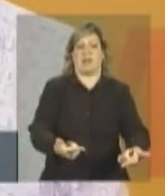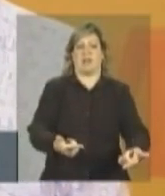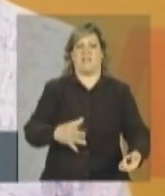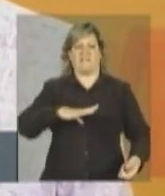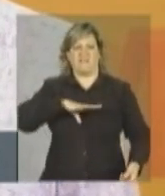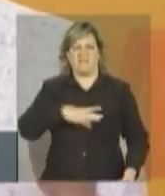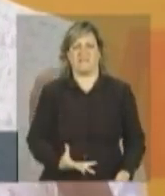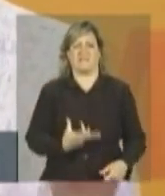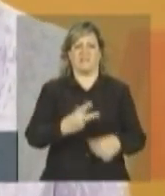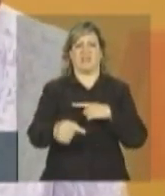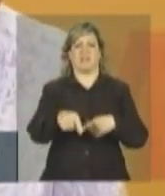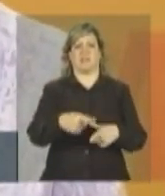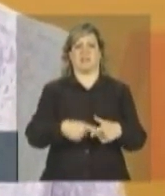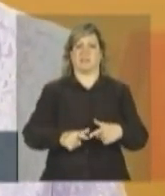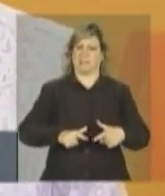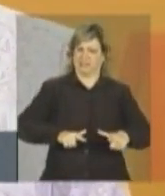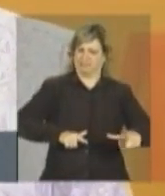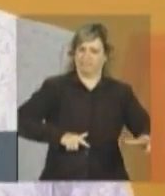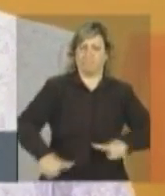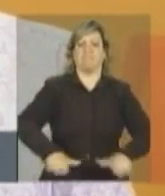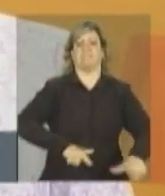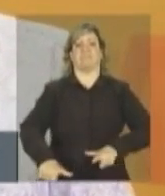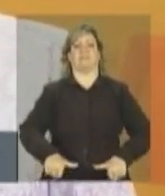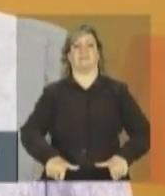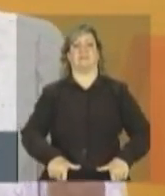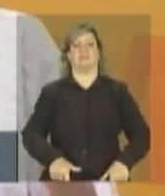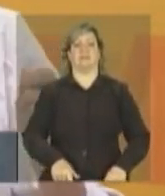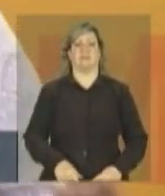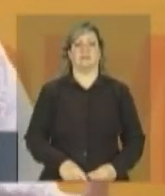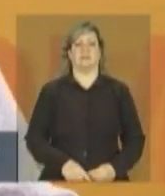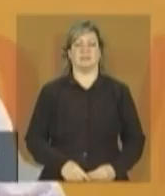enfrentar, que agir, que